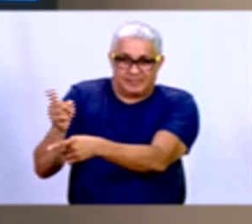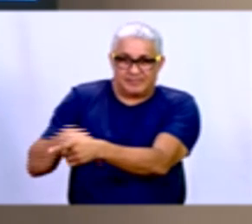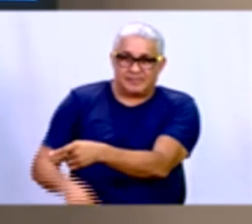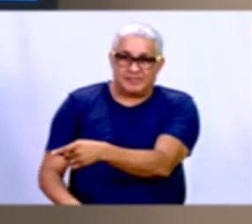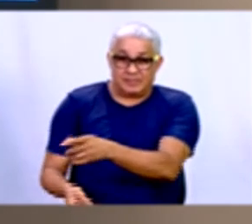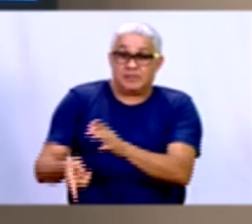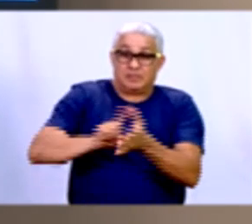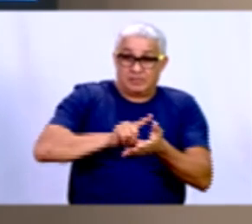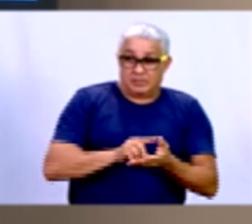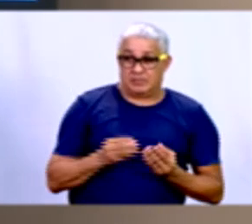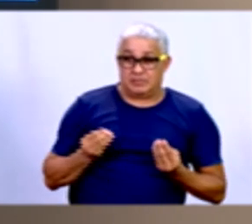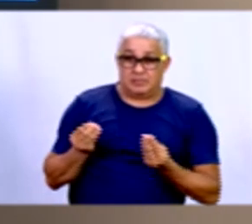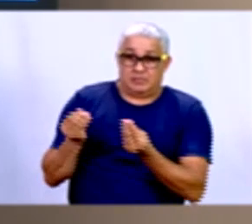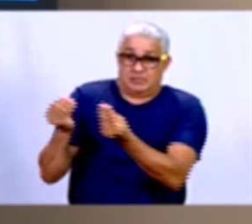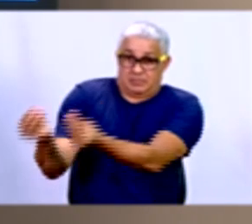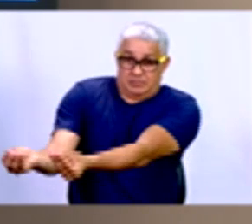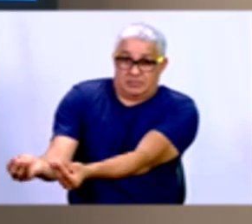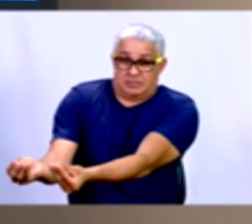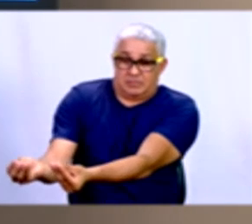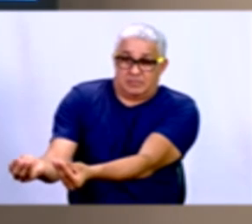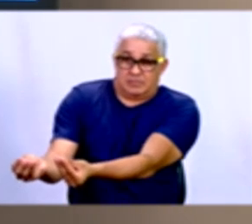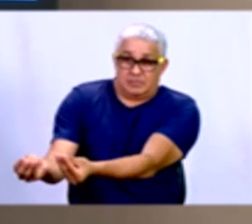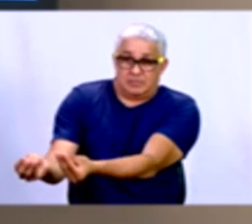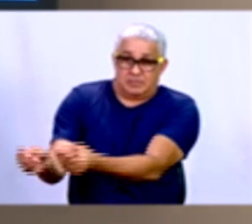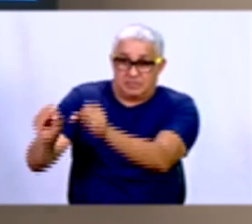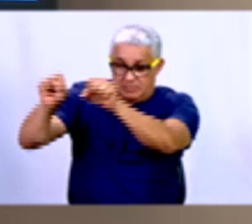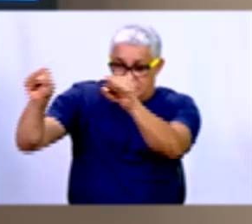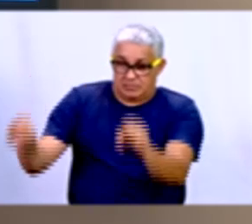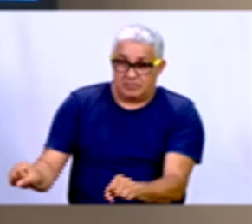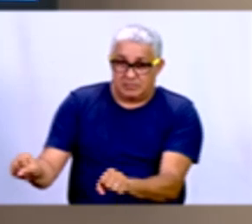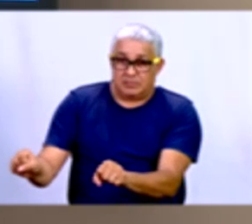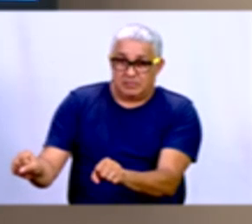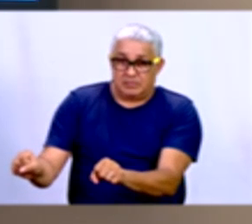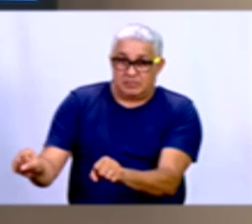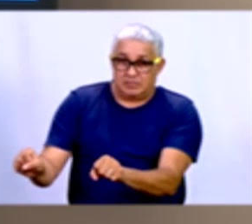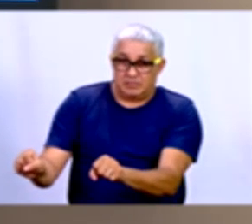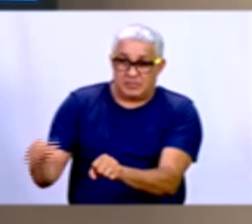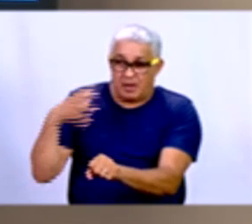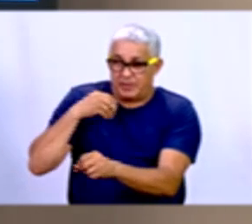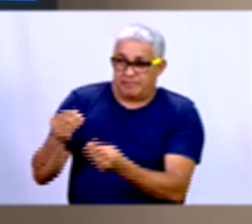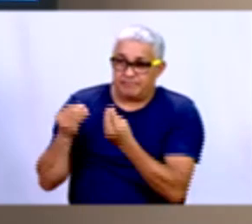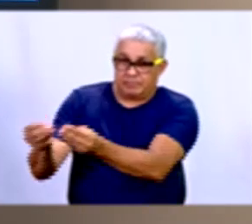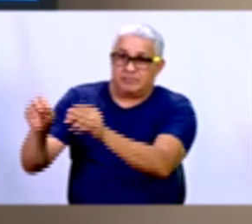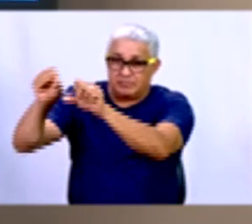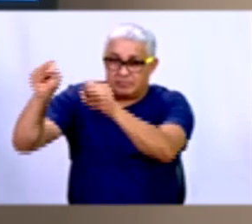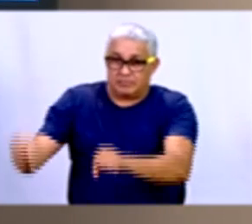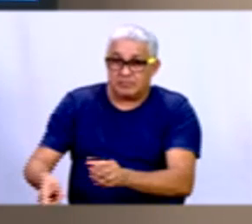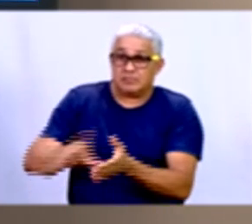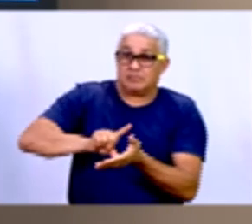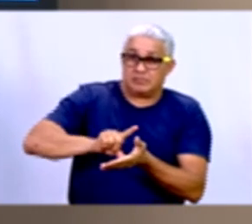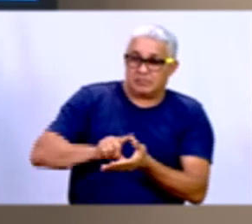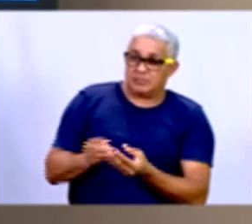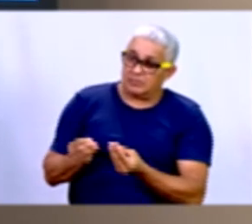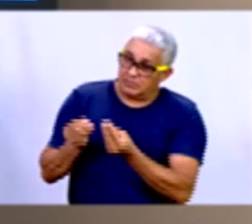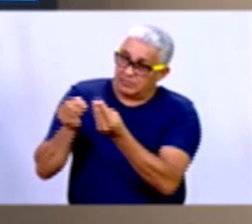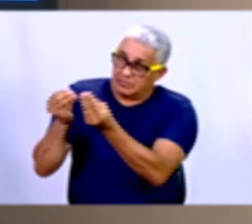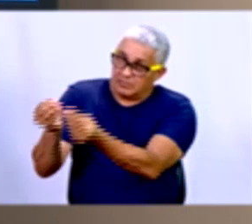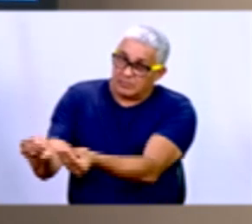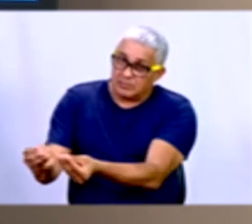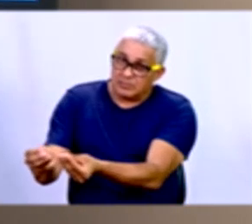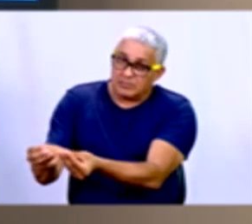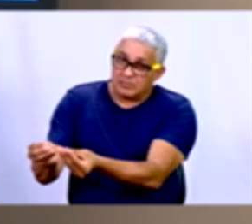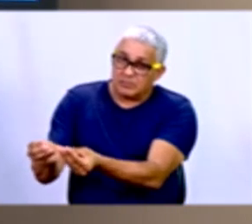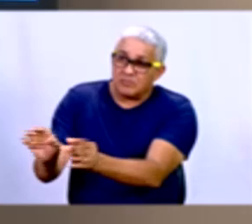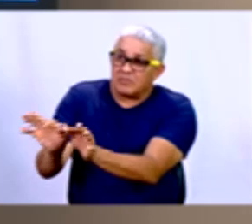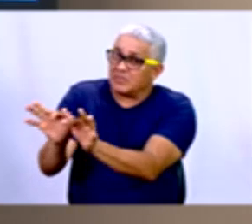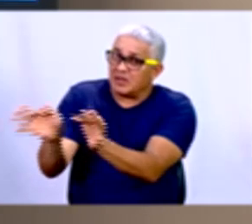antes de dar diretamente o sistema para eles, você pode oferecer uma prototipação do teu